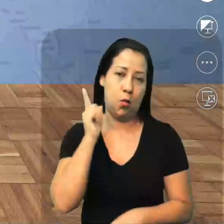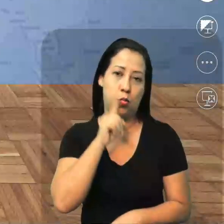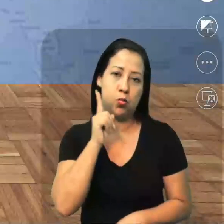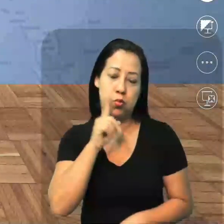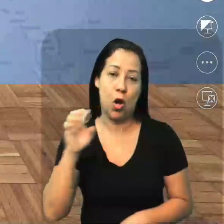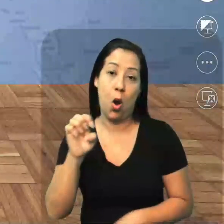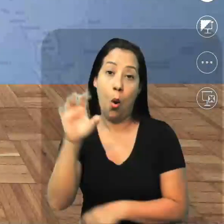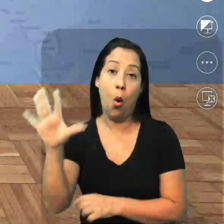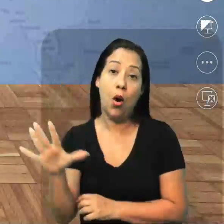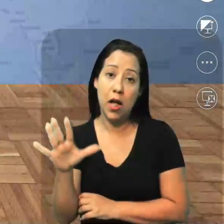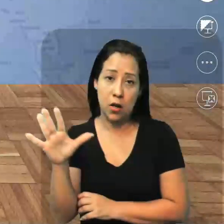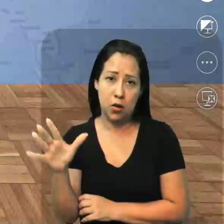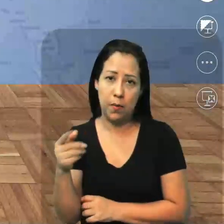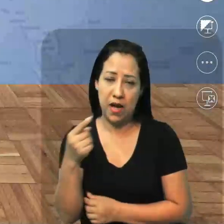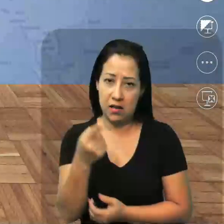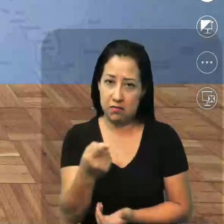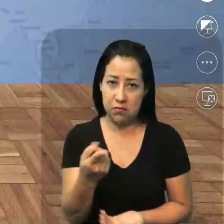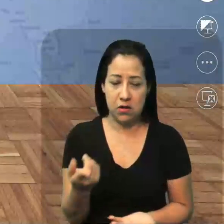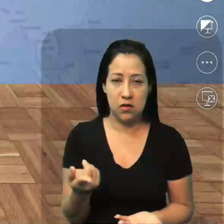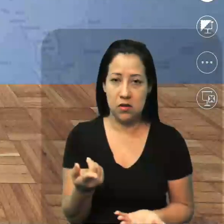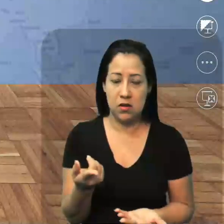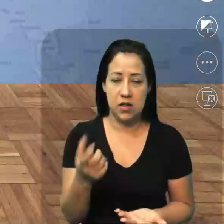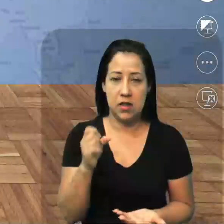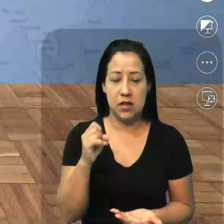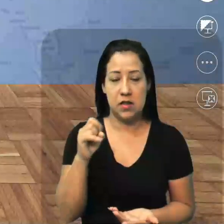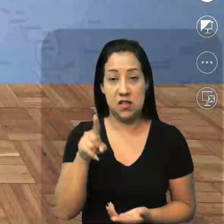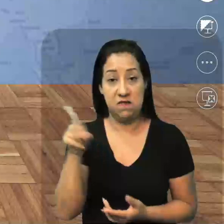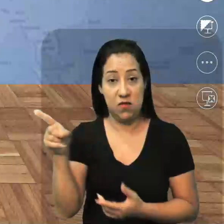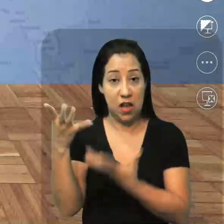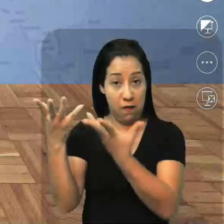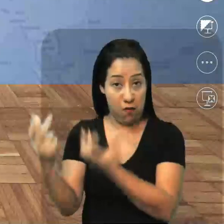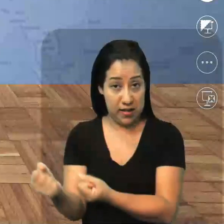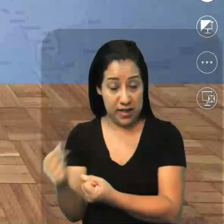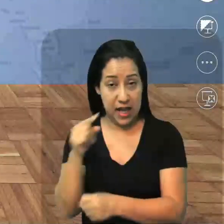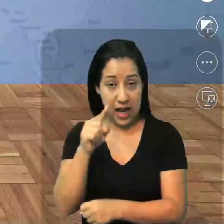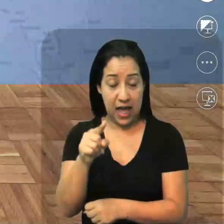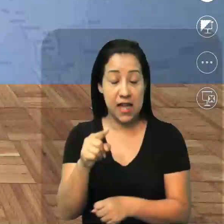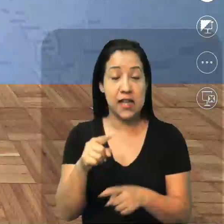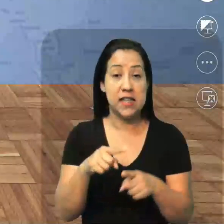você será bem aceito se você tiver um nível melhor educacional.